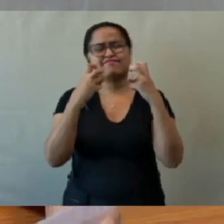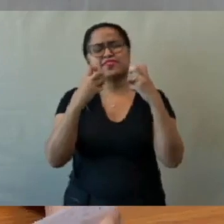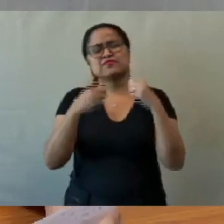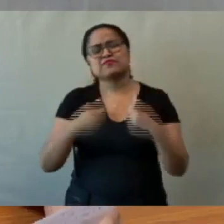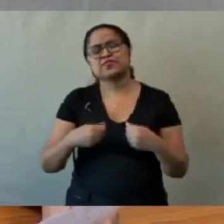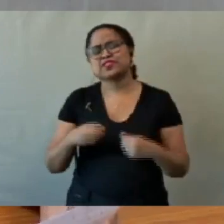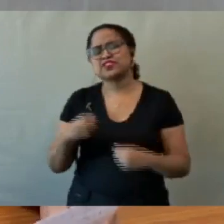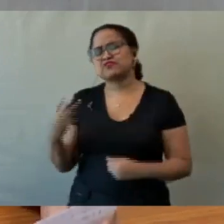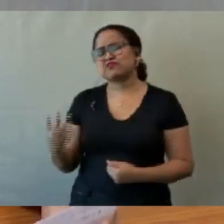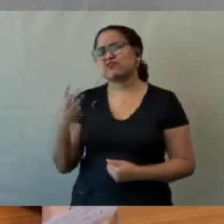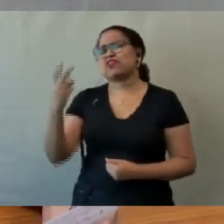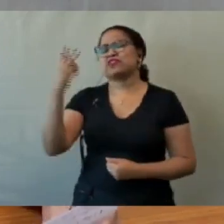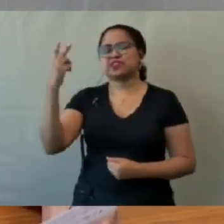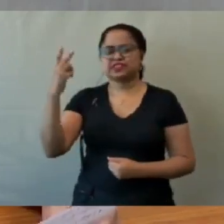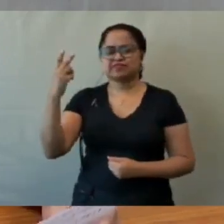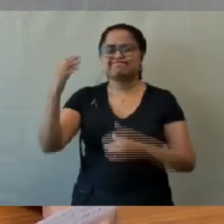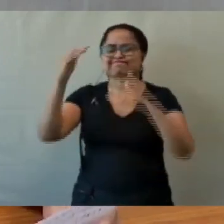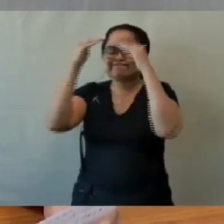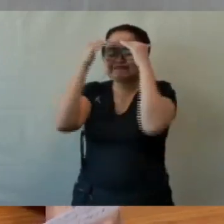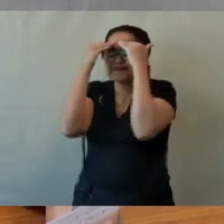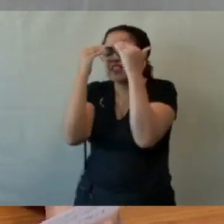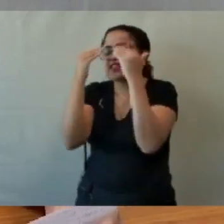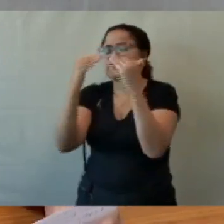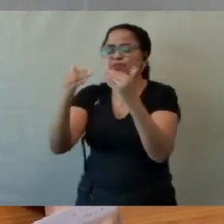valorização e respeito.